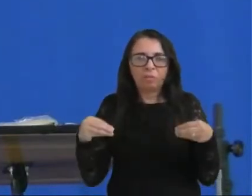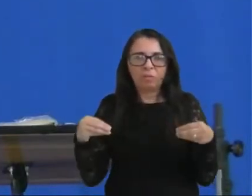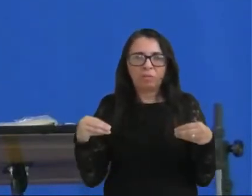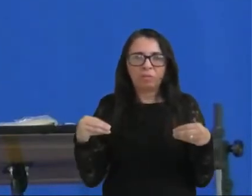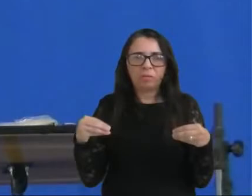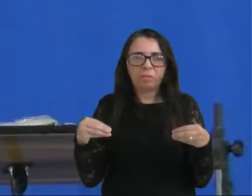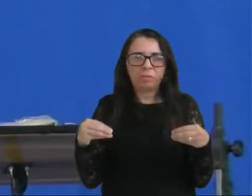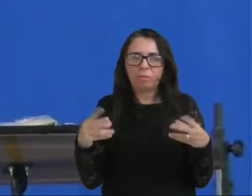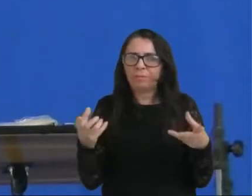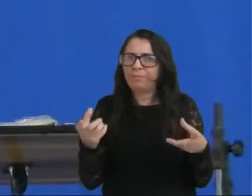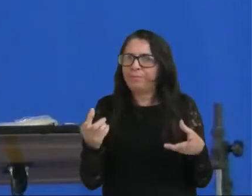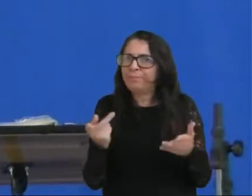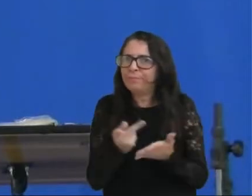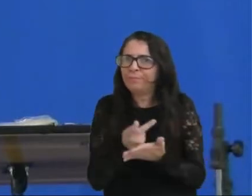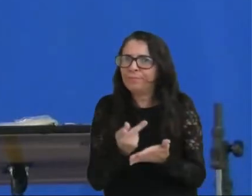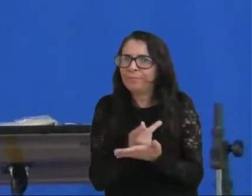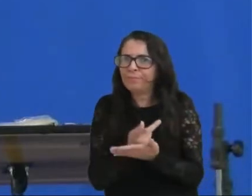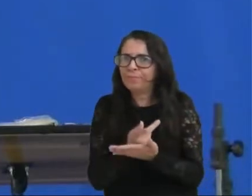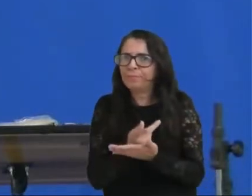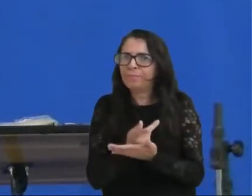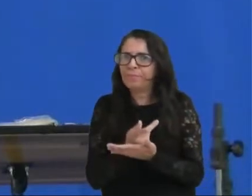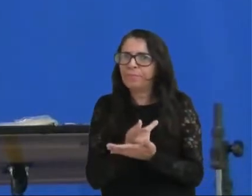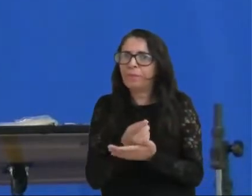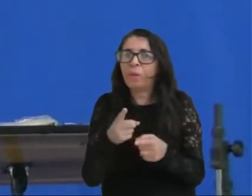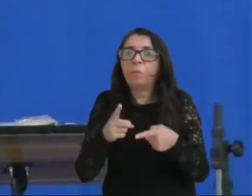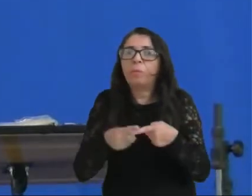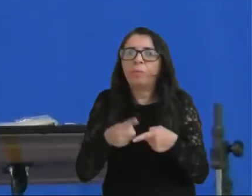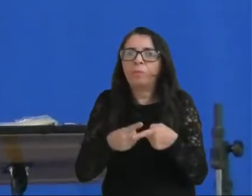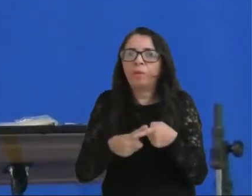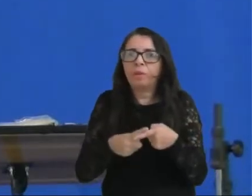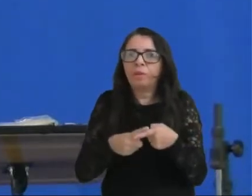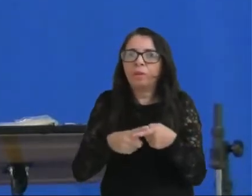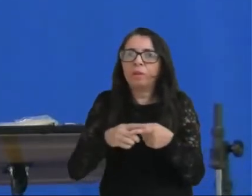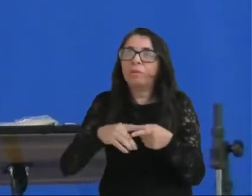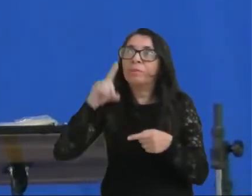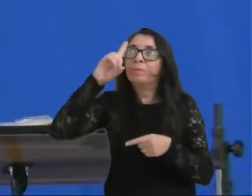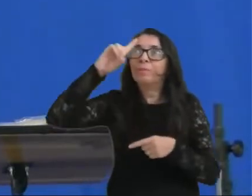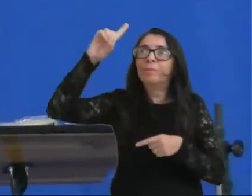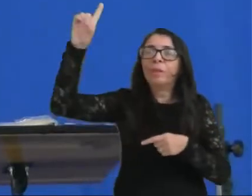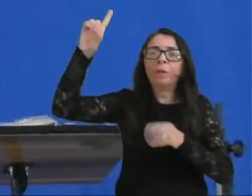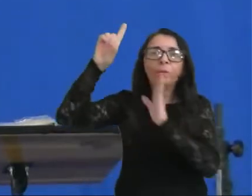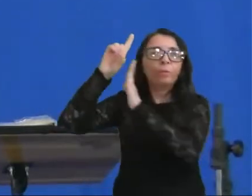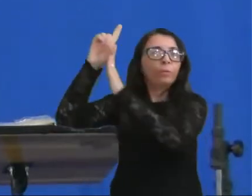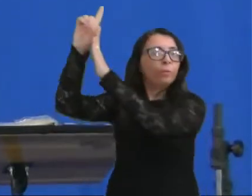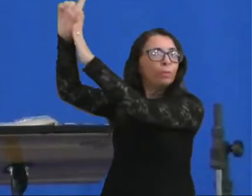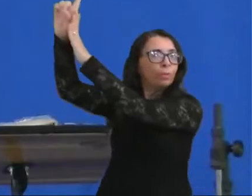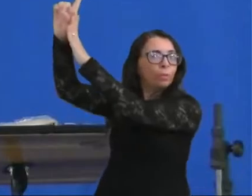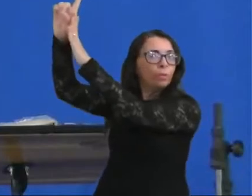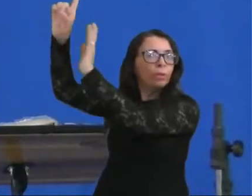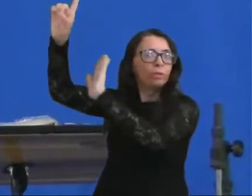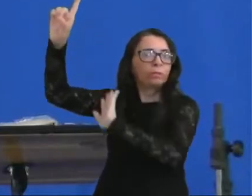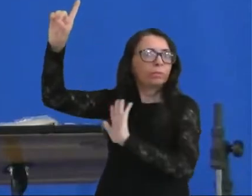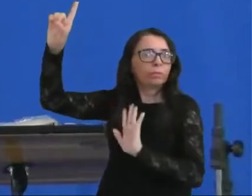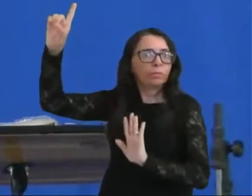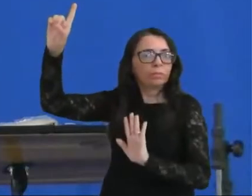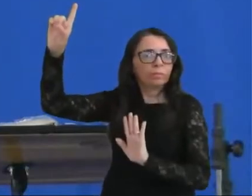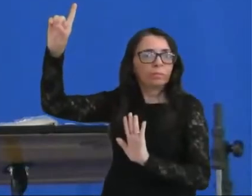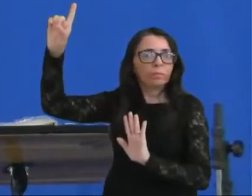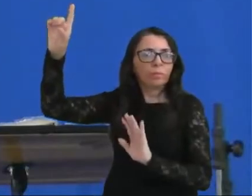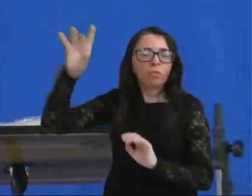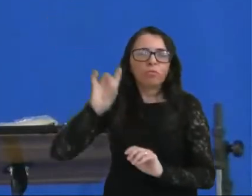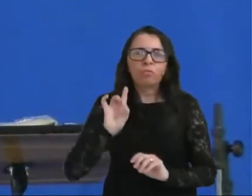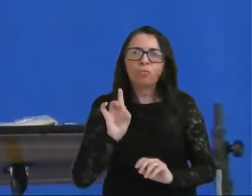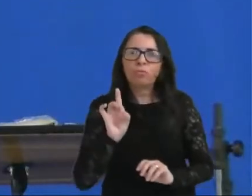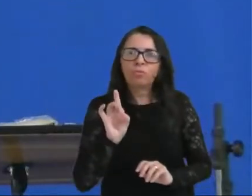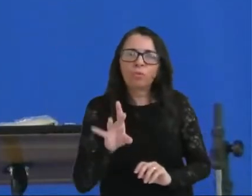Diana. Era uma cidade cheia de coisas místicas e cheia de idolatria, como diz lá também